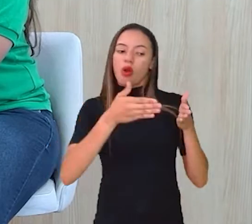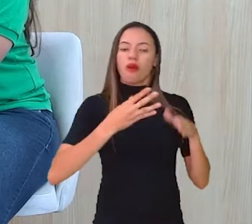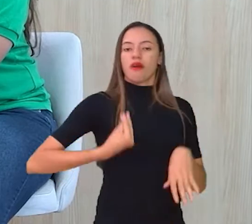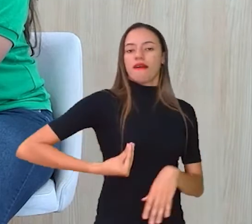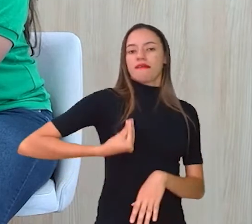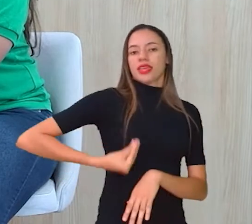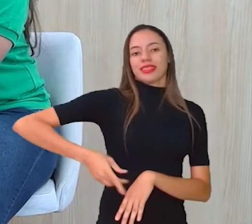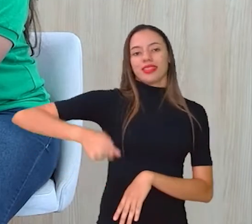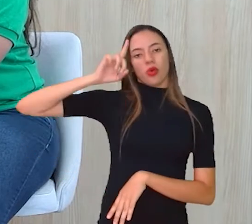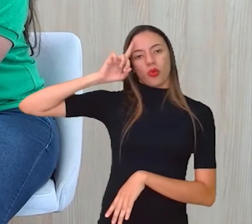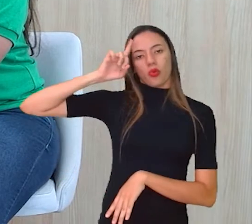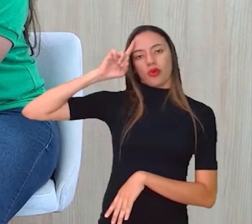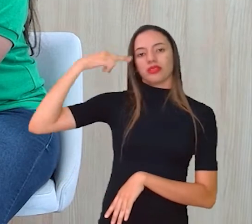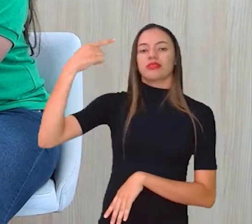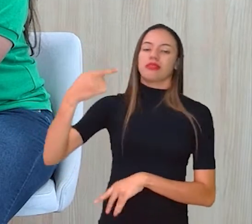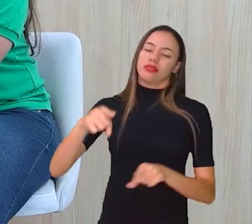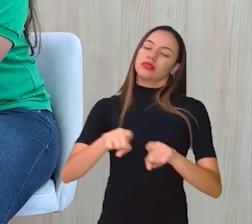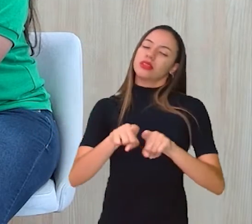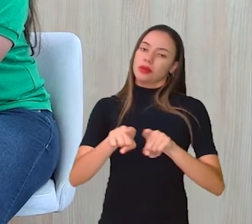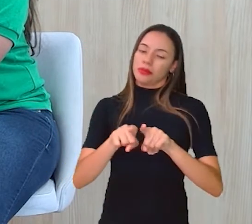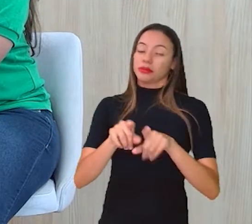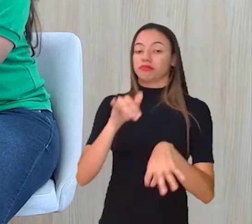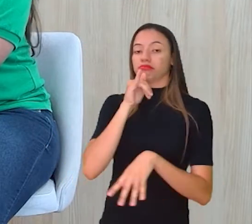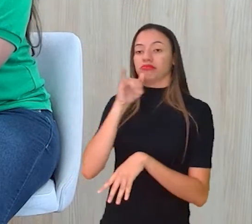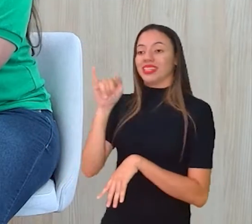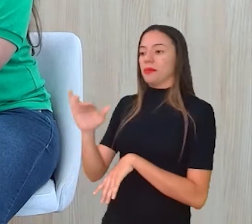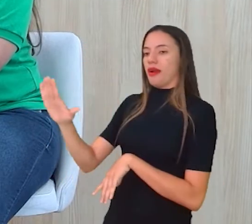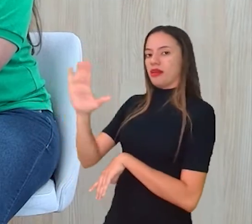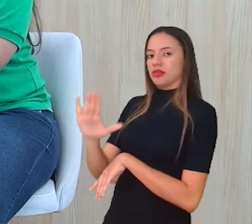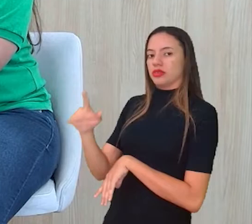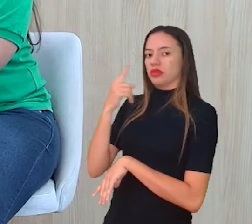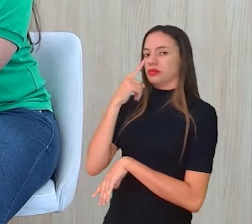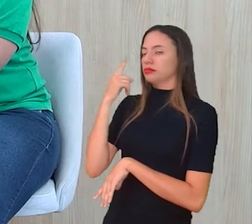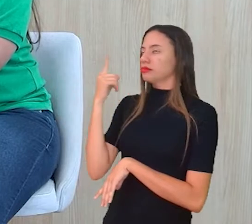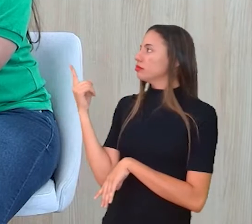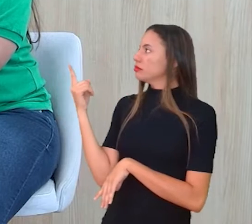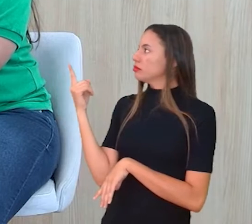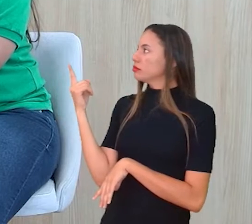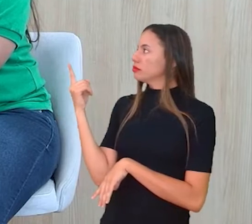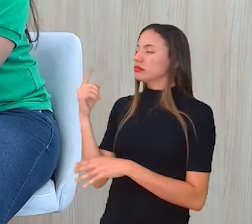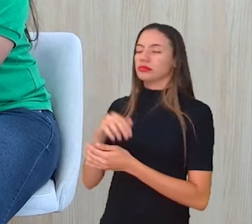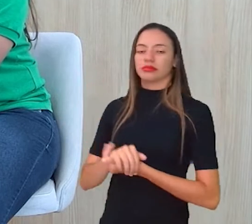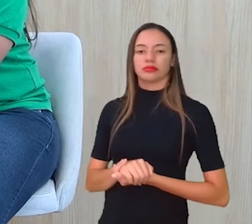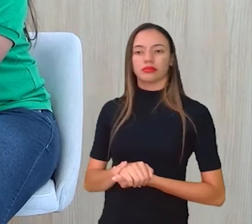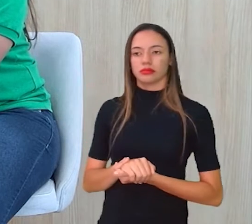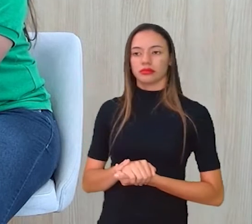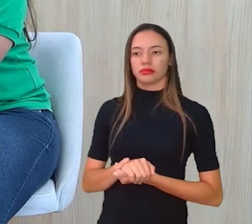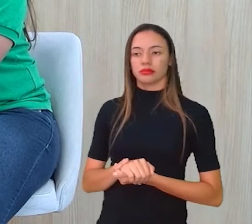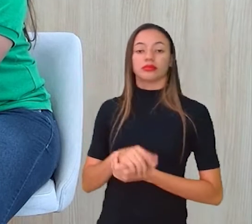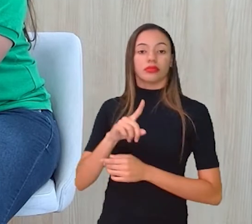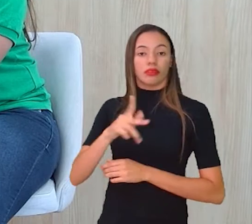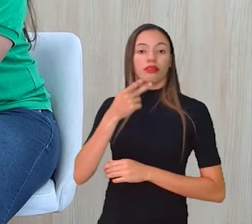vamos imaginar assim. Então, aquela imagem que está aparecendo ali, né, volta, por exemplo, a questão da